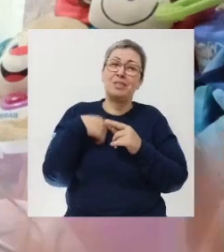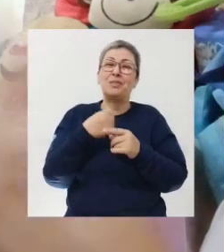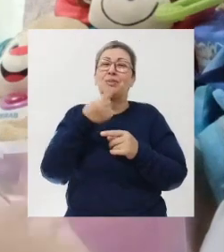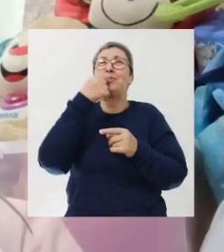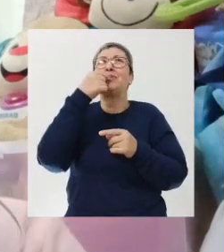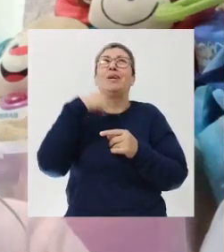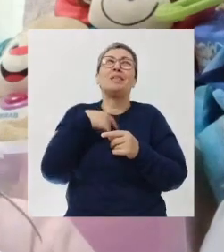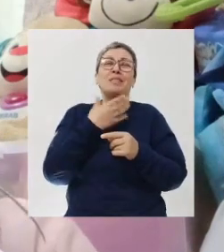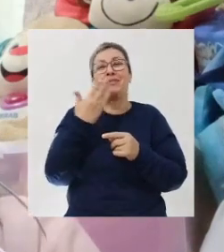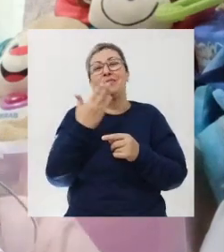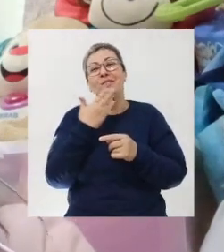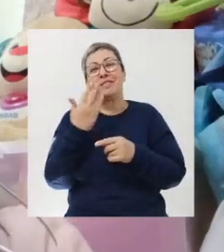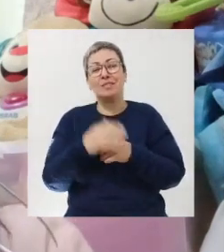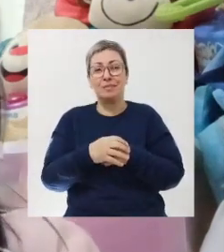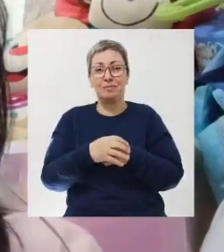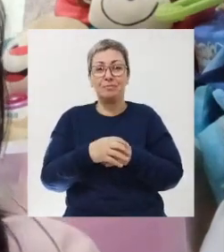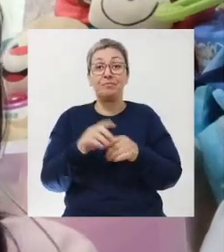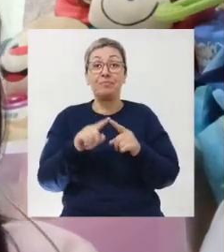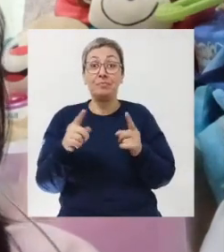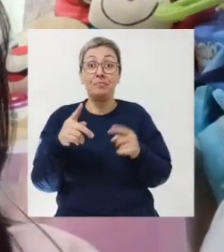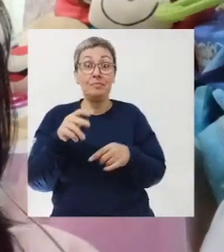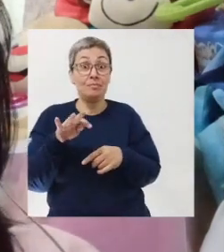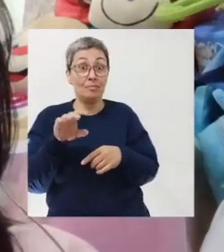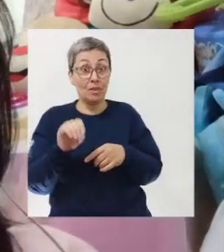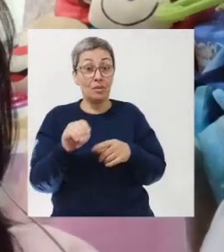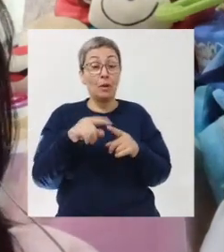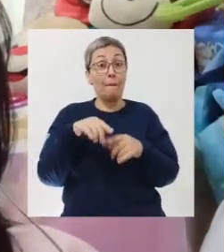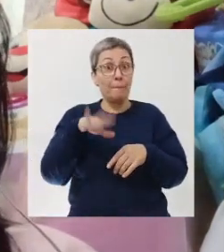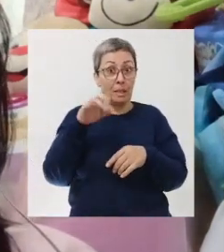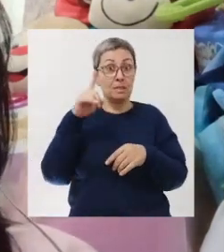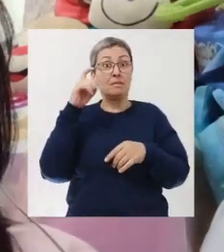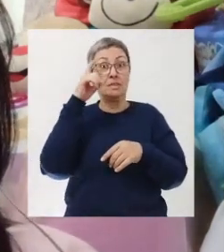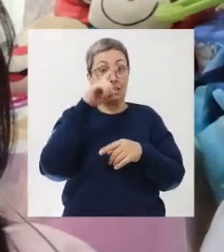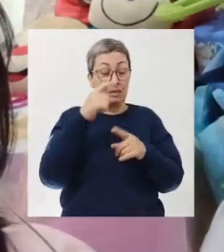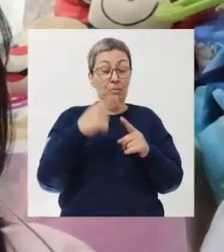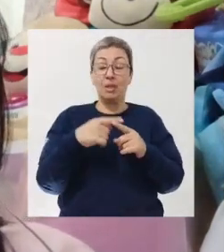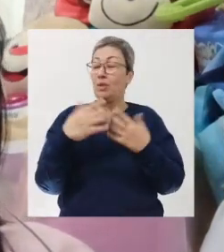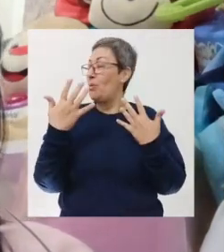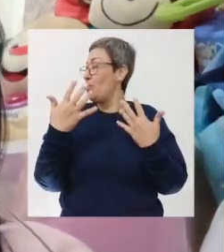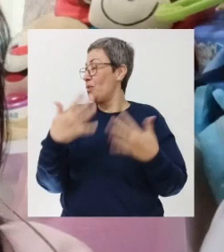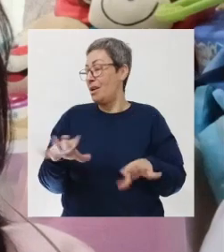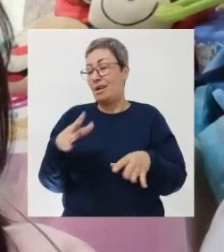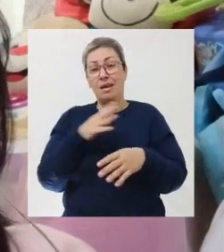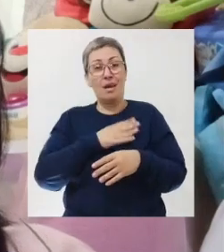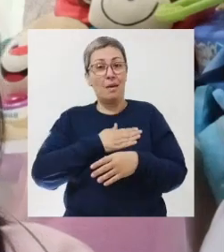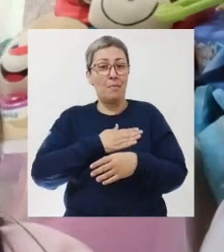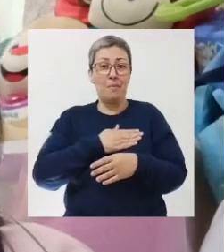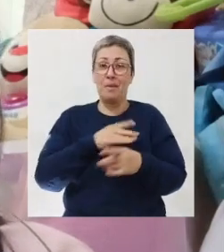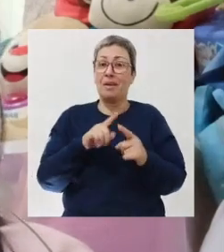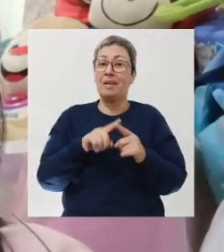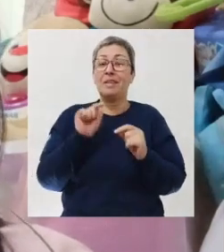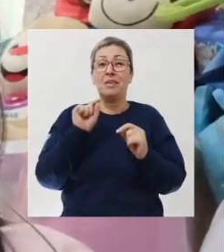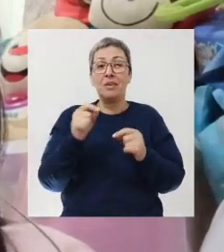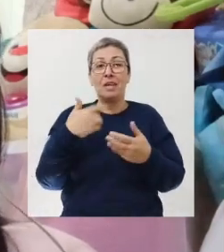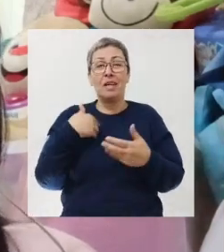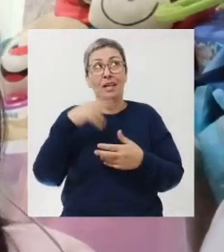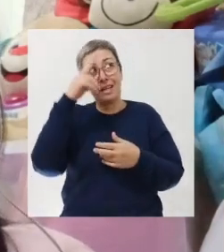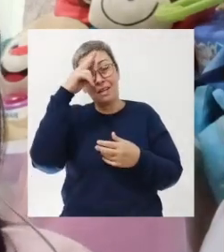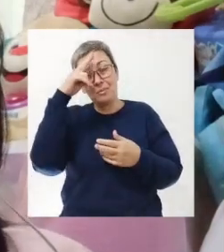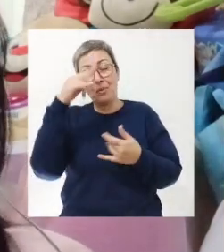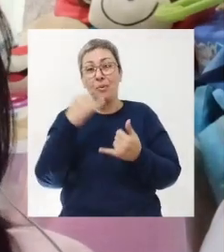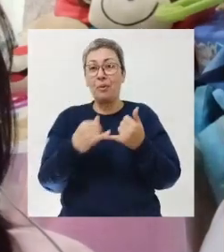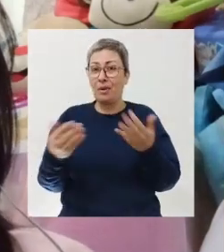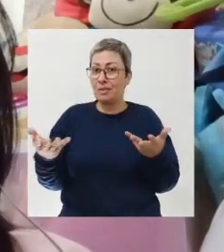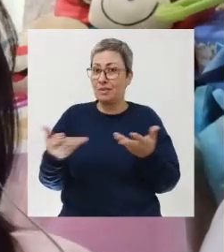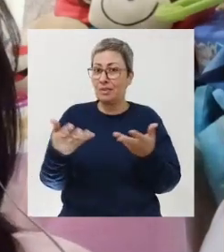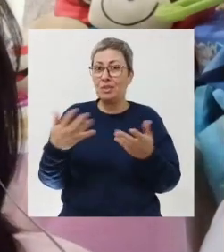acostumados, já vinha tudo pela sonda, né? Então, o Pedro mesmo foi o mais difícil, porque o Pedro não queria mamar. Eu lembro